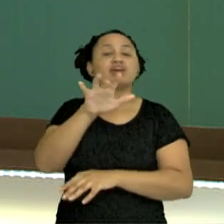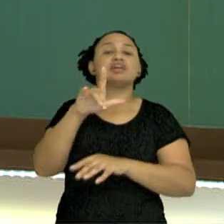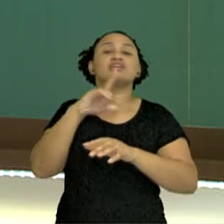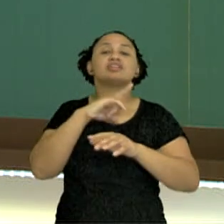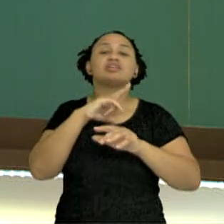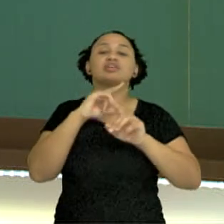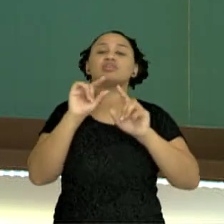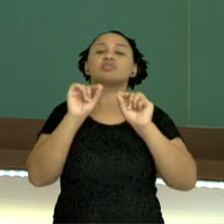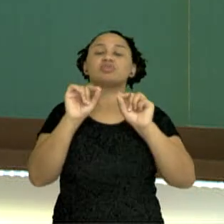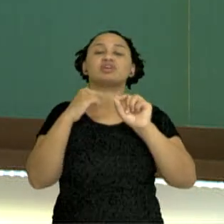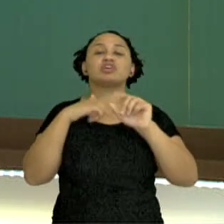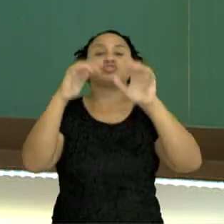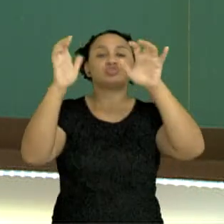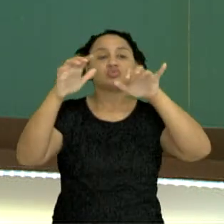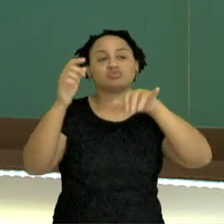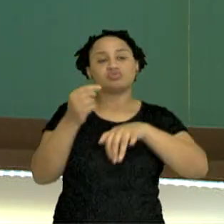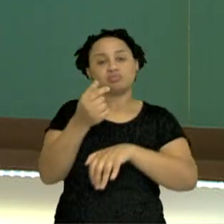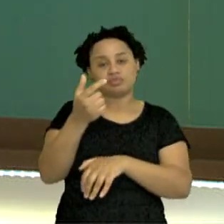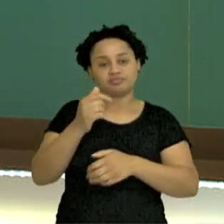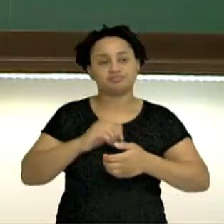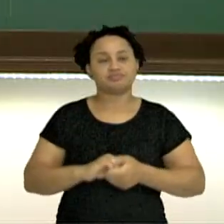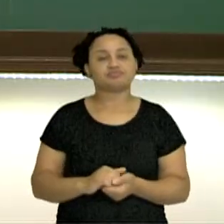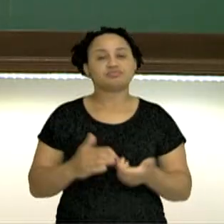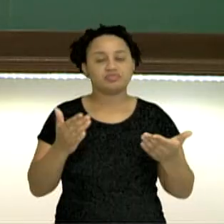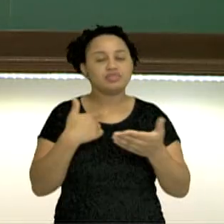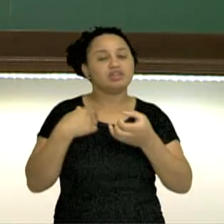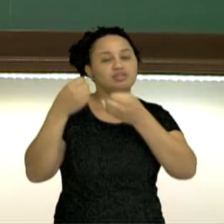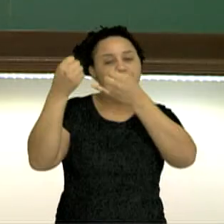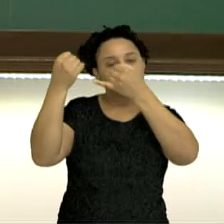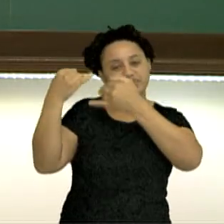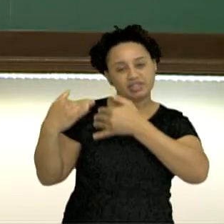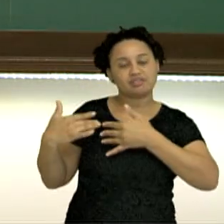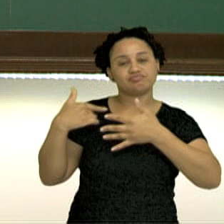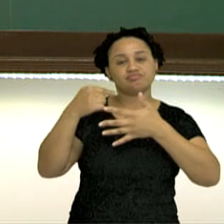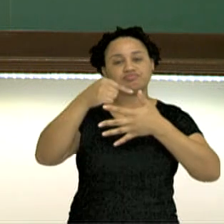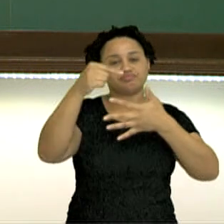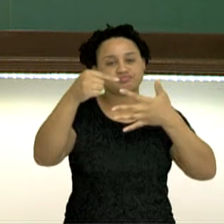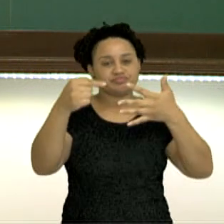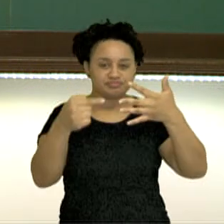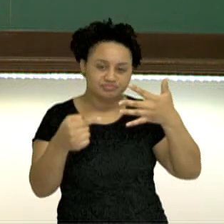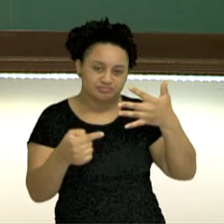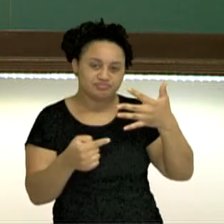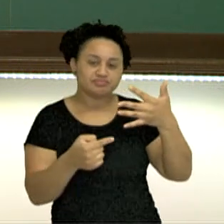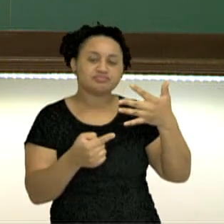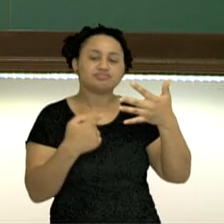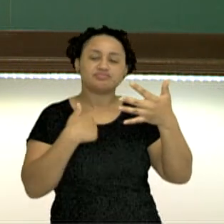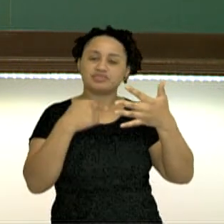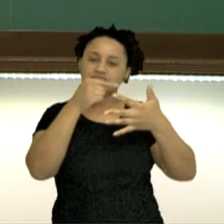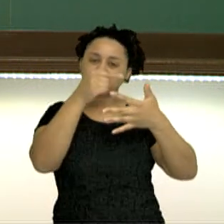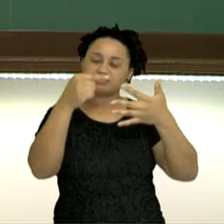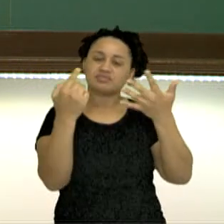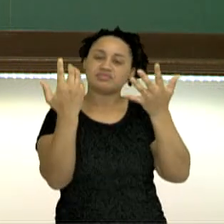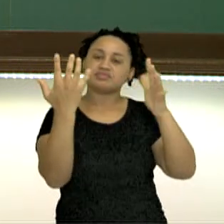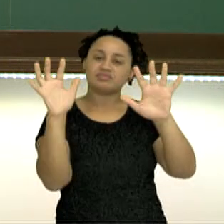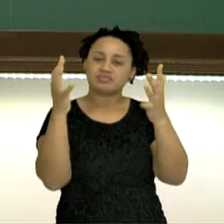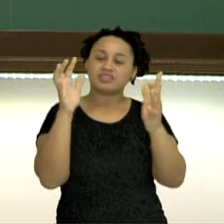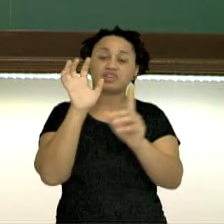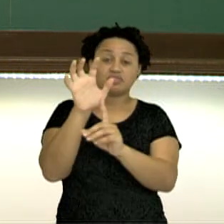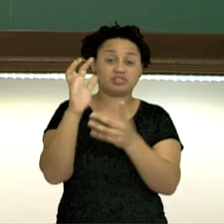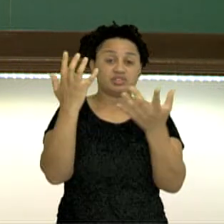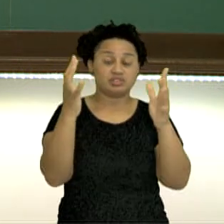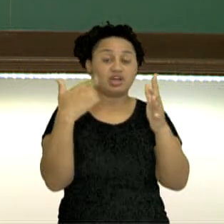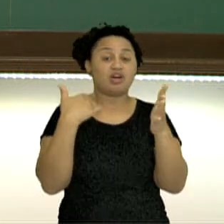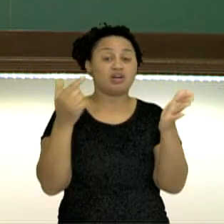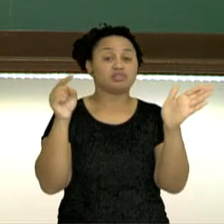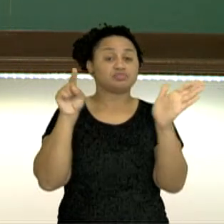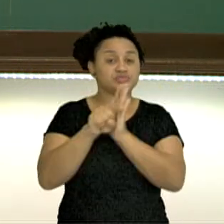menor incidência de chuvas. E agora que a gente já falou sobre esses elementos, essas condicionantes do clima, nosso quiz